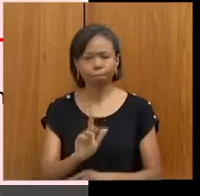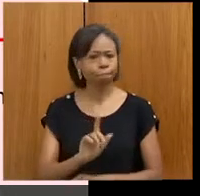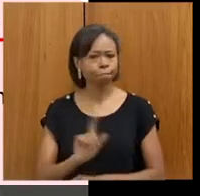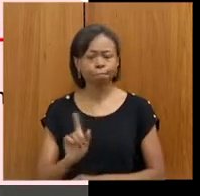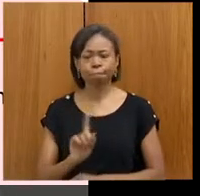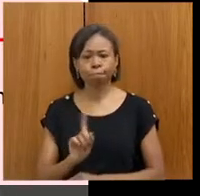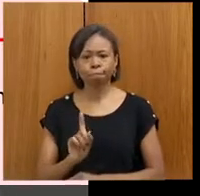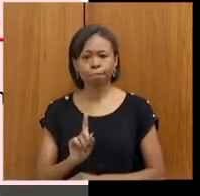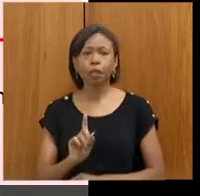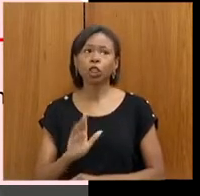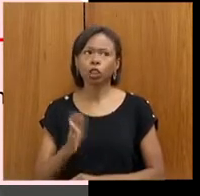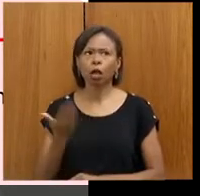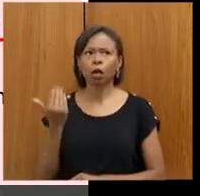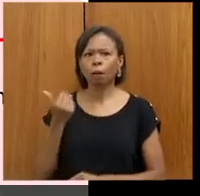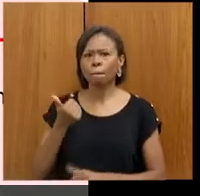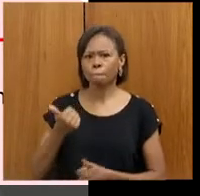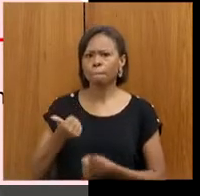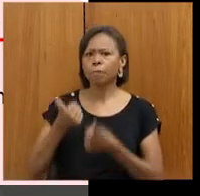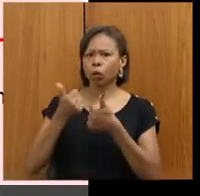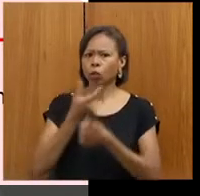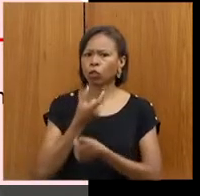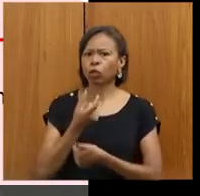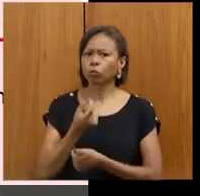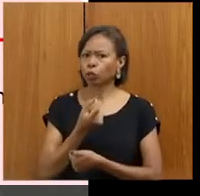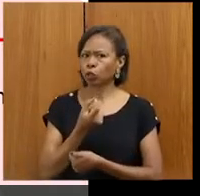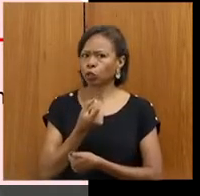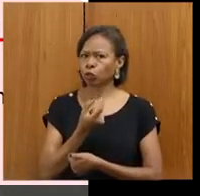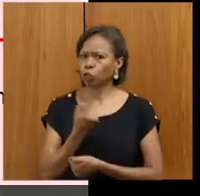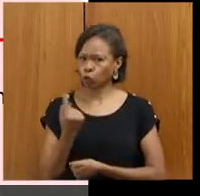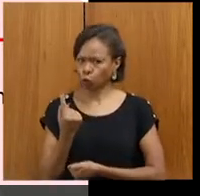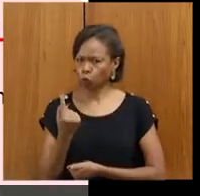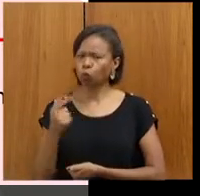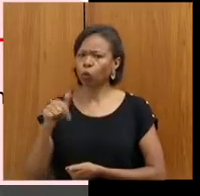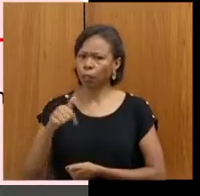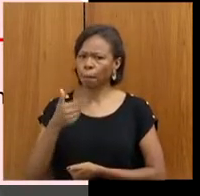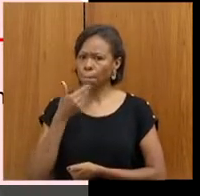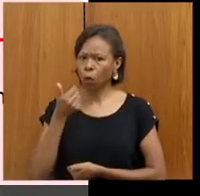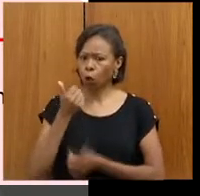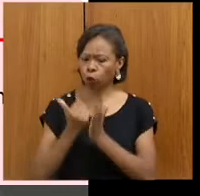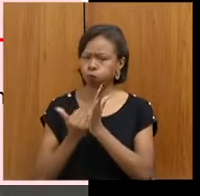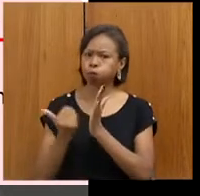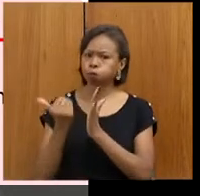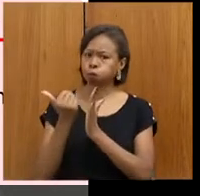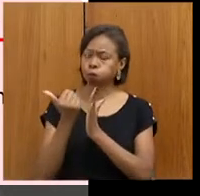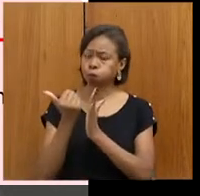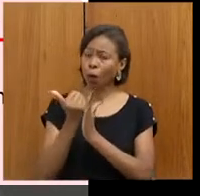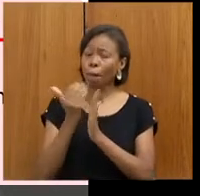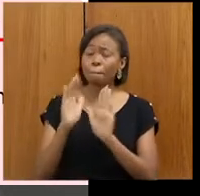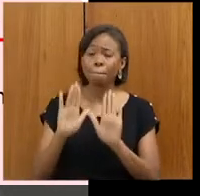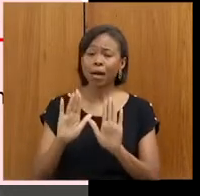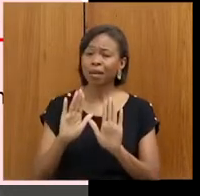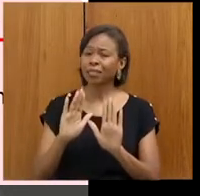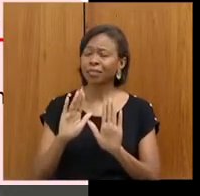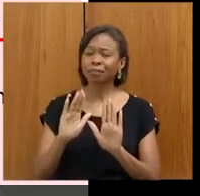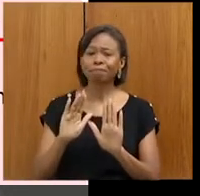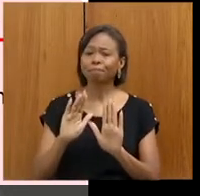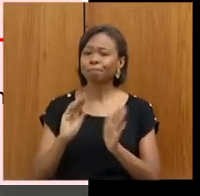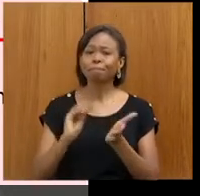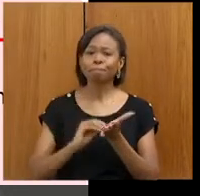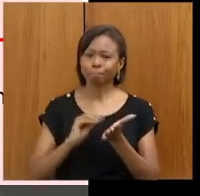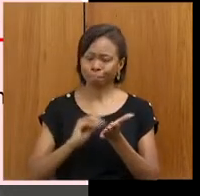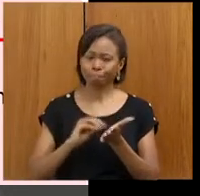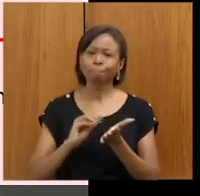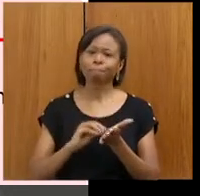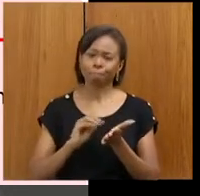muito arrecadação em um ano de 2021 nós precisamos aqui mas nossa avaliação é que não é suficiente para não